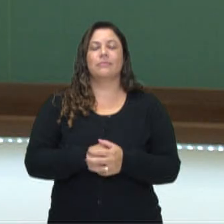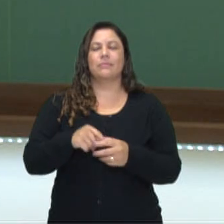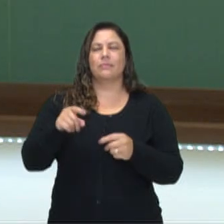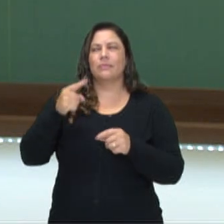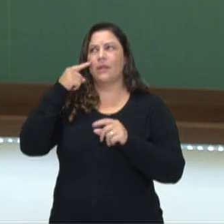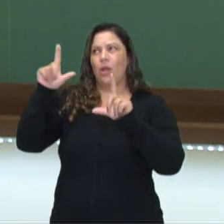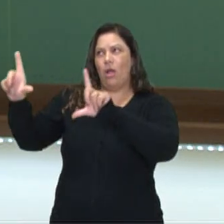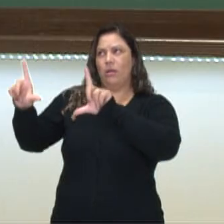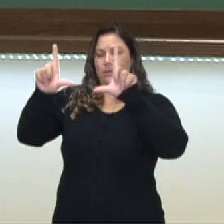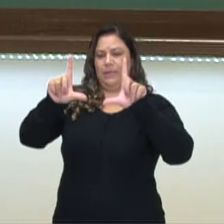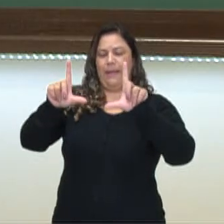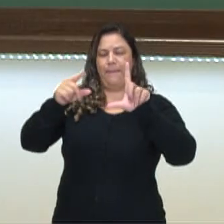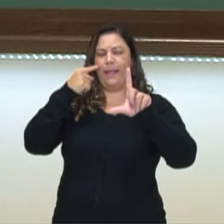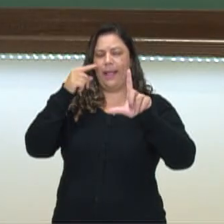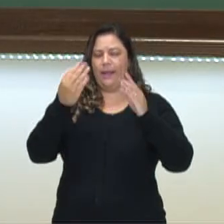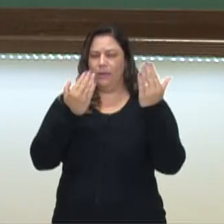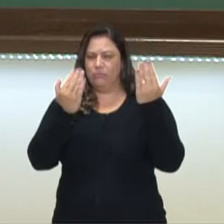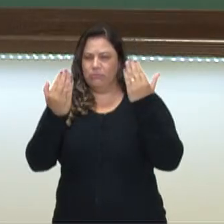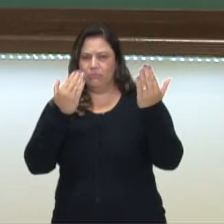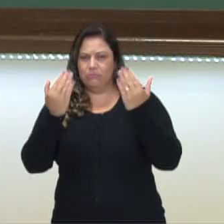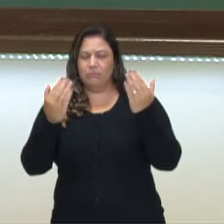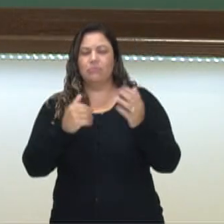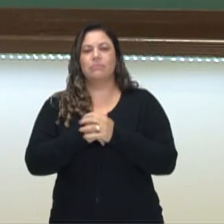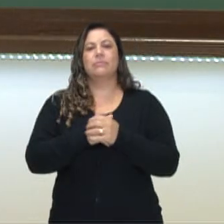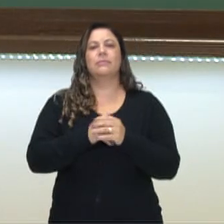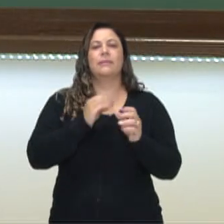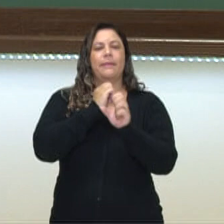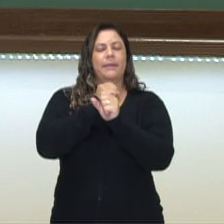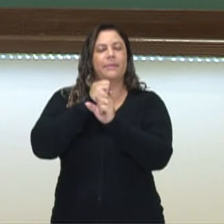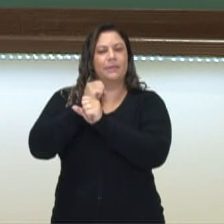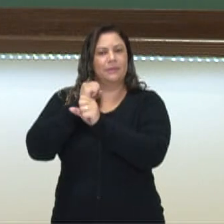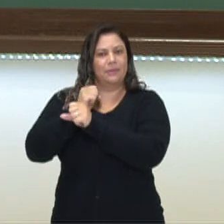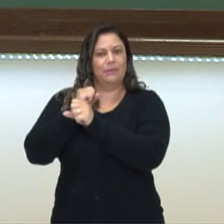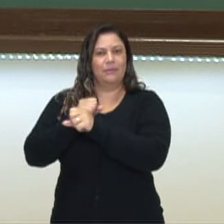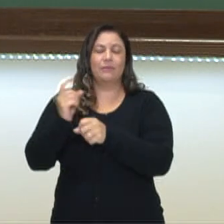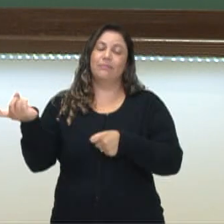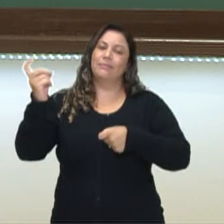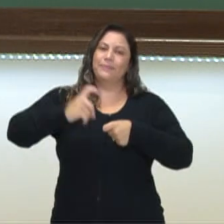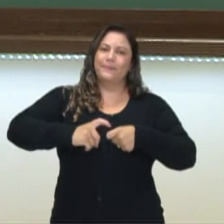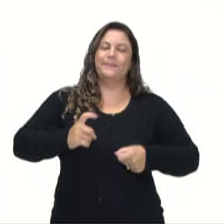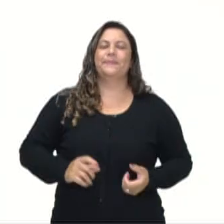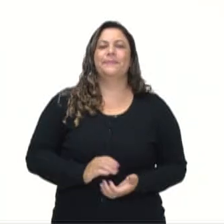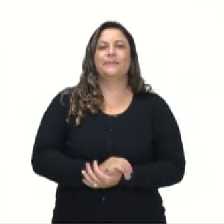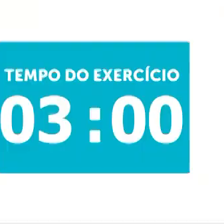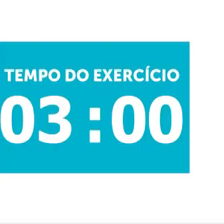deixou a tabelinha aqui para vocês poderem fazer a conta, o cálculo e a gente já volta.